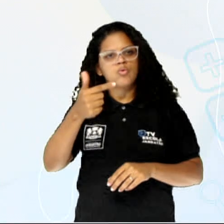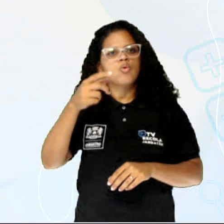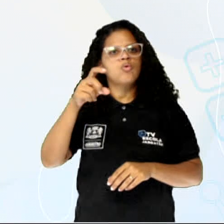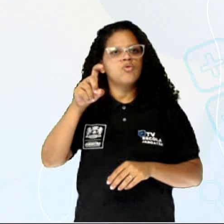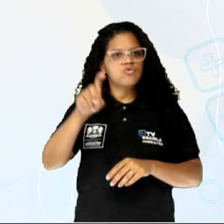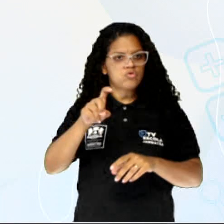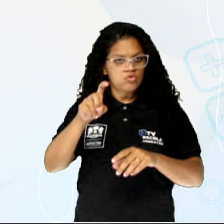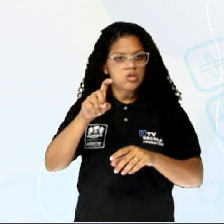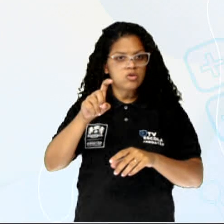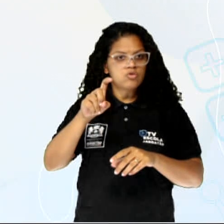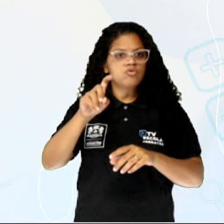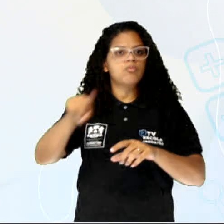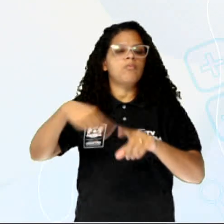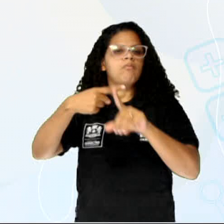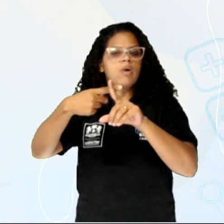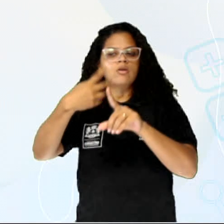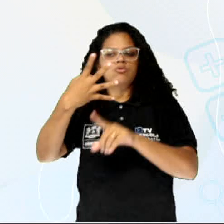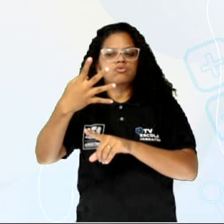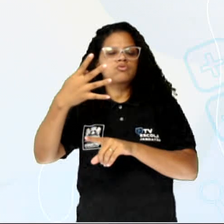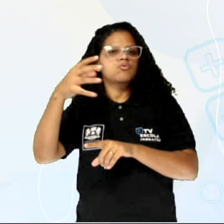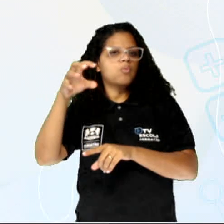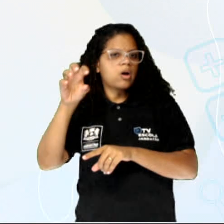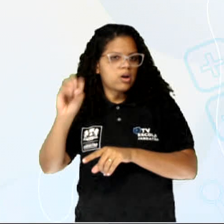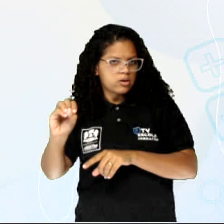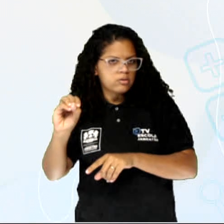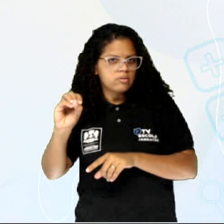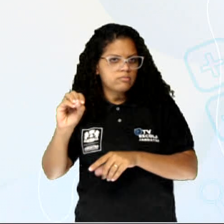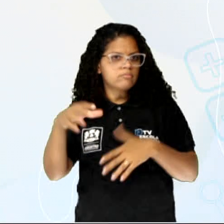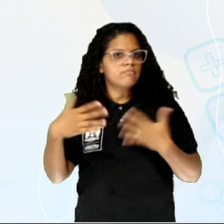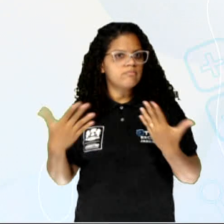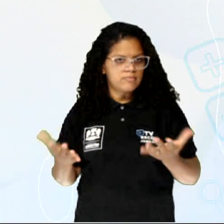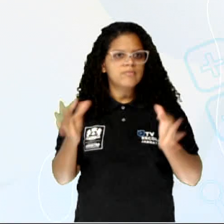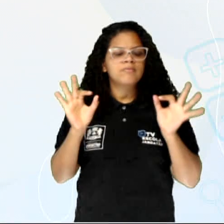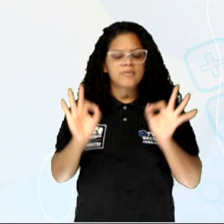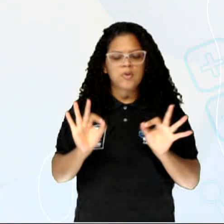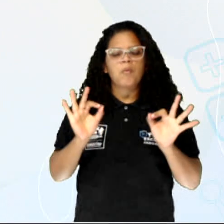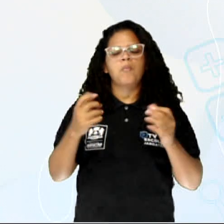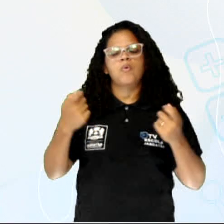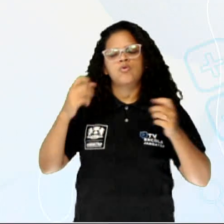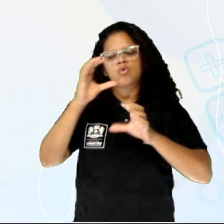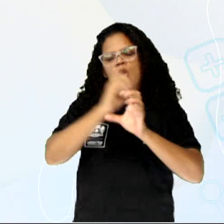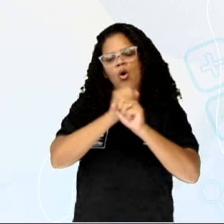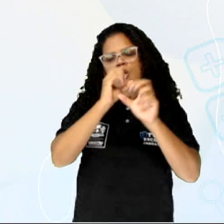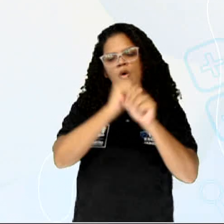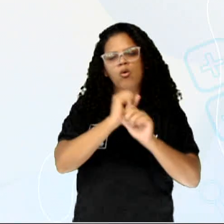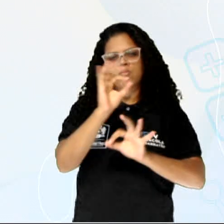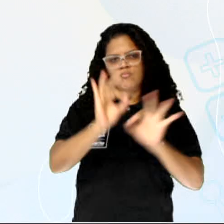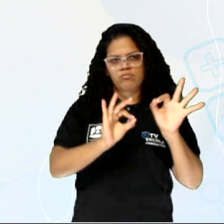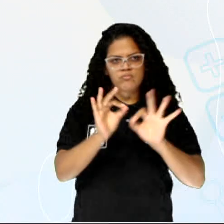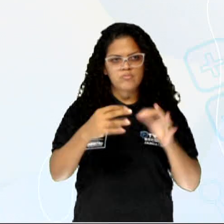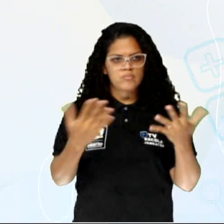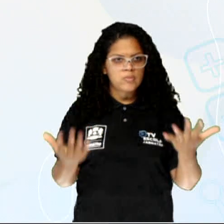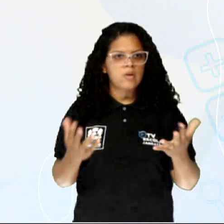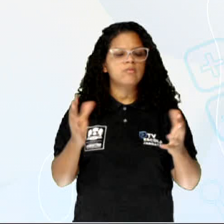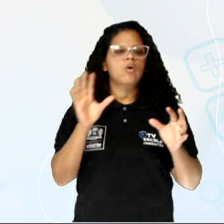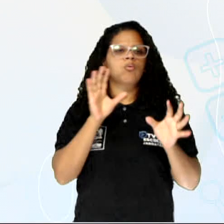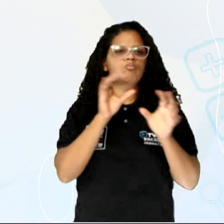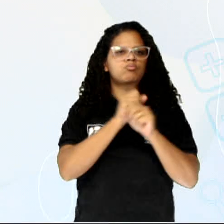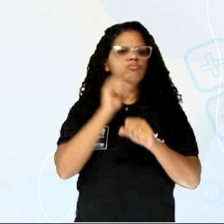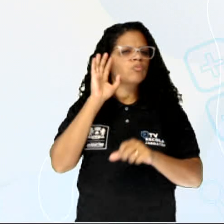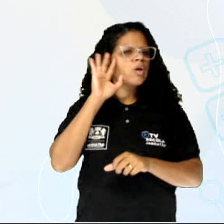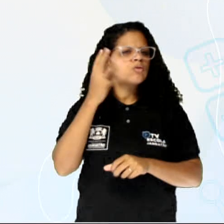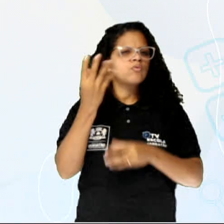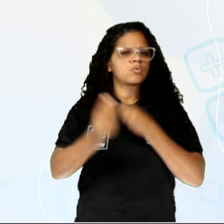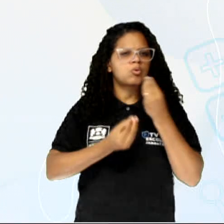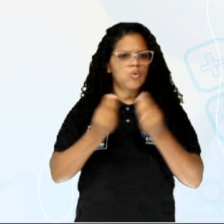12 dá 40. E eu tenho 2x ali, né? Então 2x. É só resolver essa equação. Vamos lá? Resolvendo. Passo 30